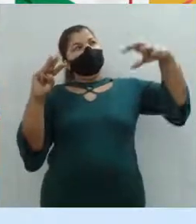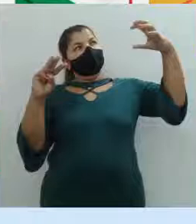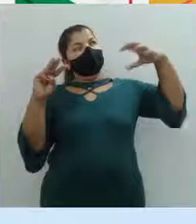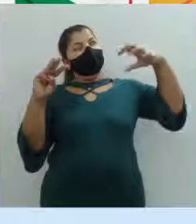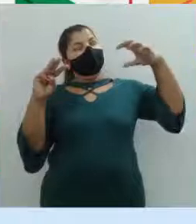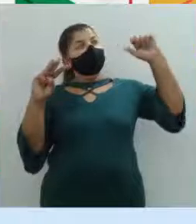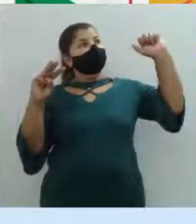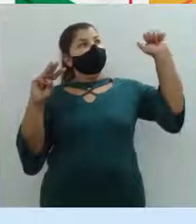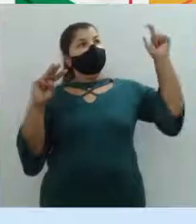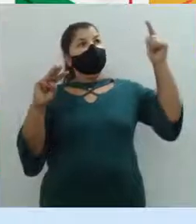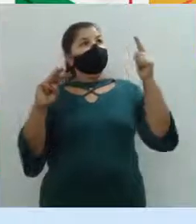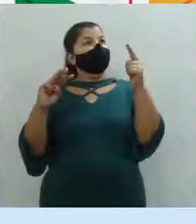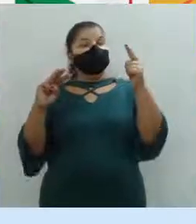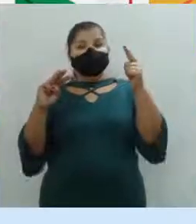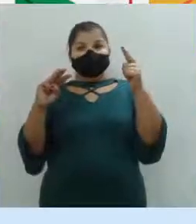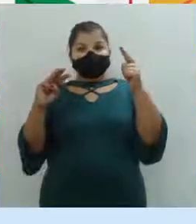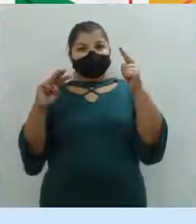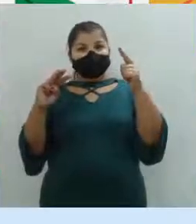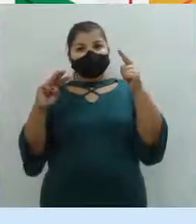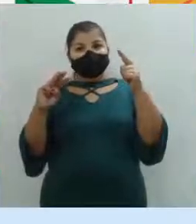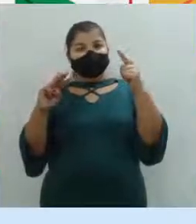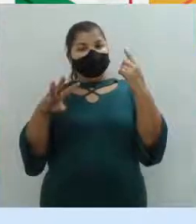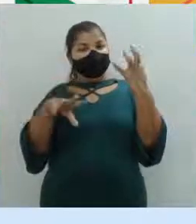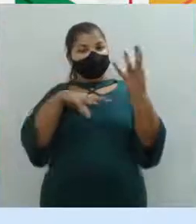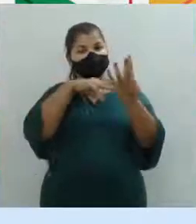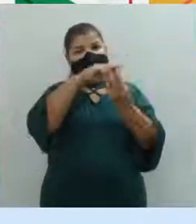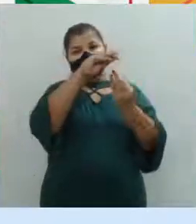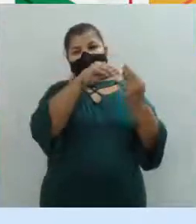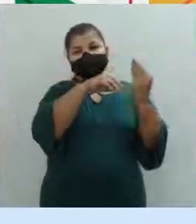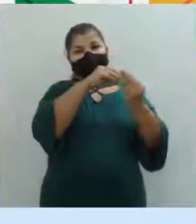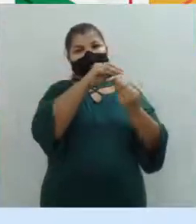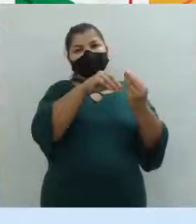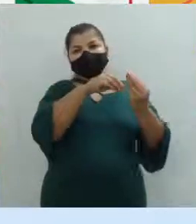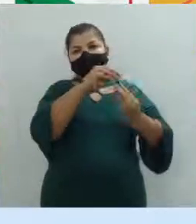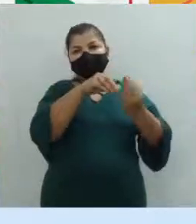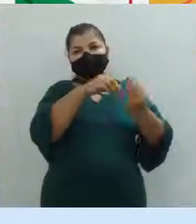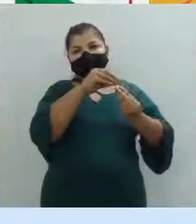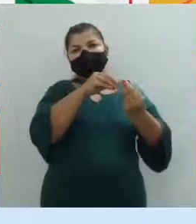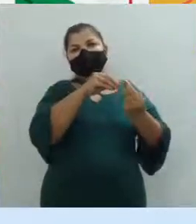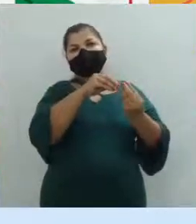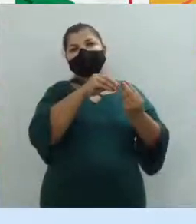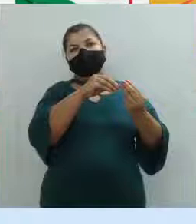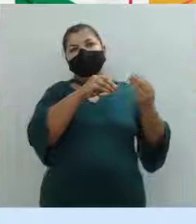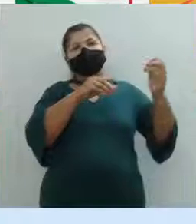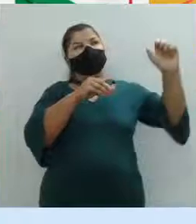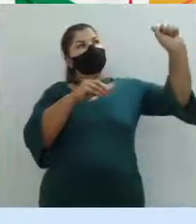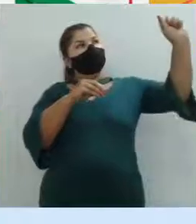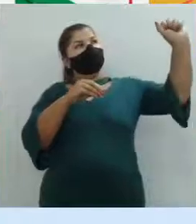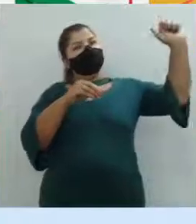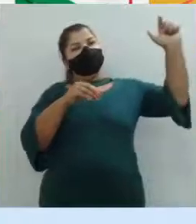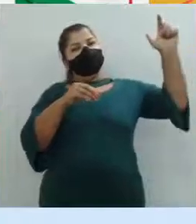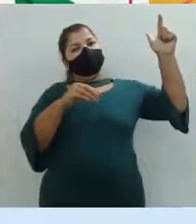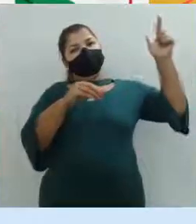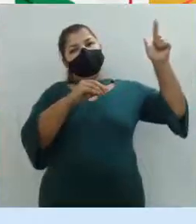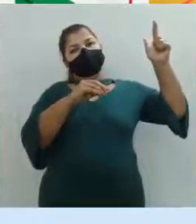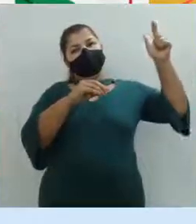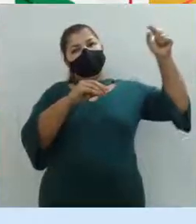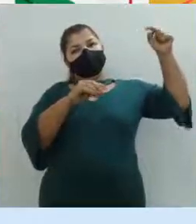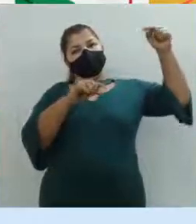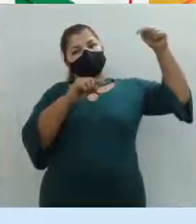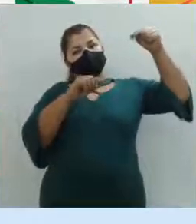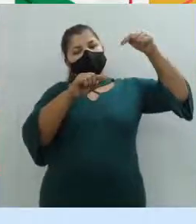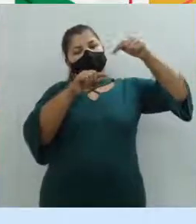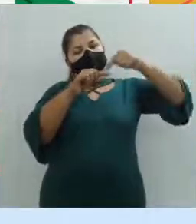chover e de repente vem o sol. Perceberam isso já? Pois bem, então a luz do sol, ela passa